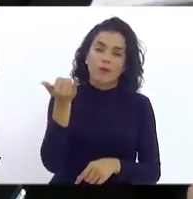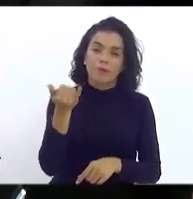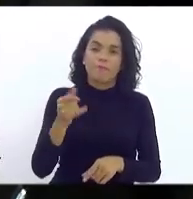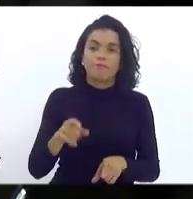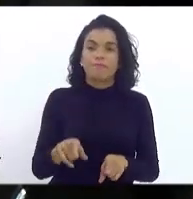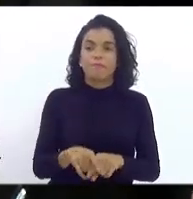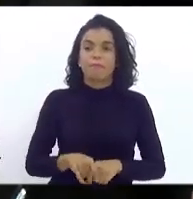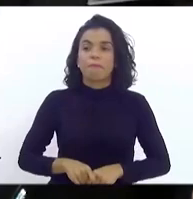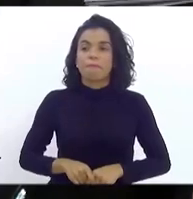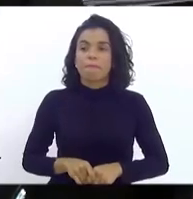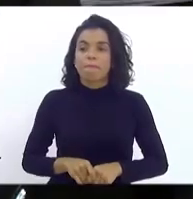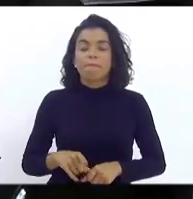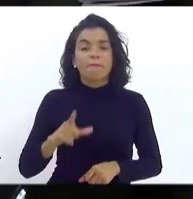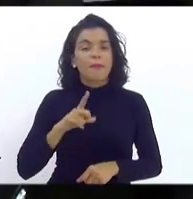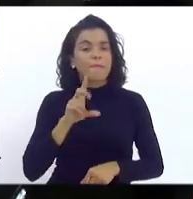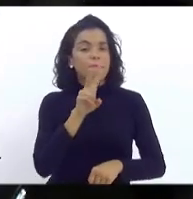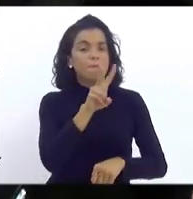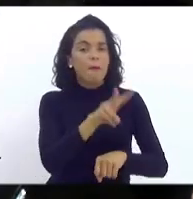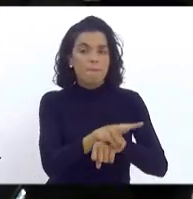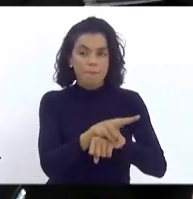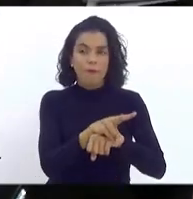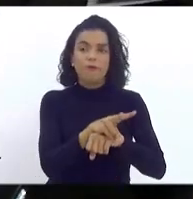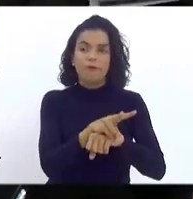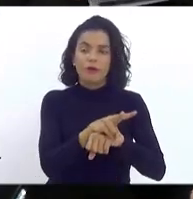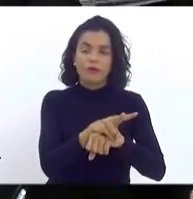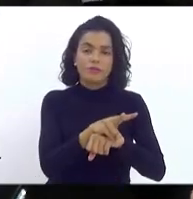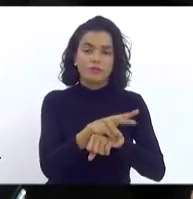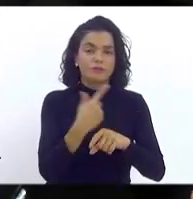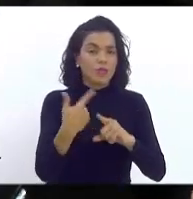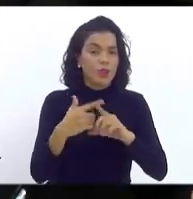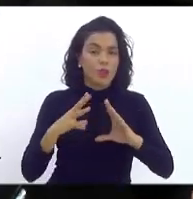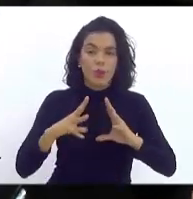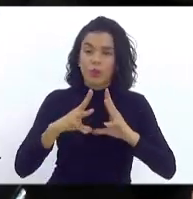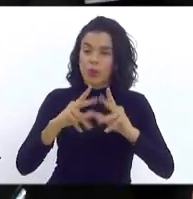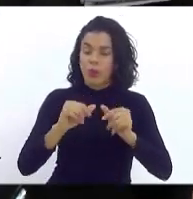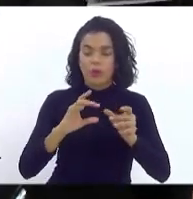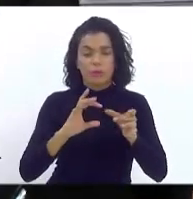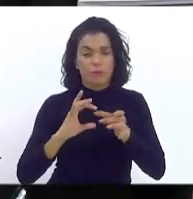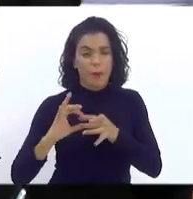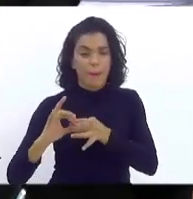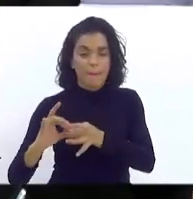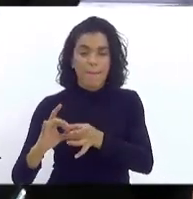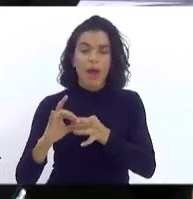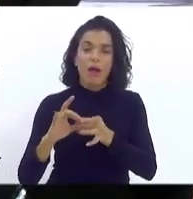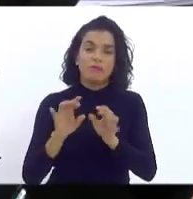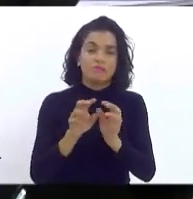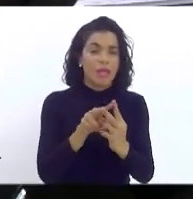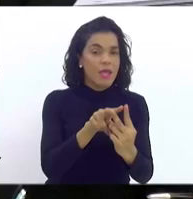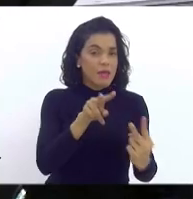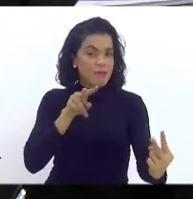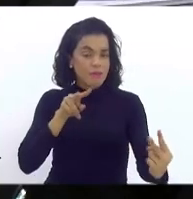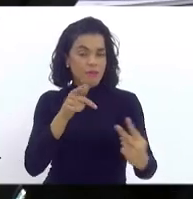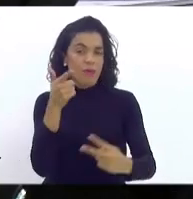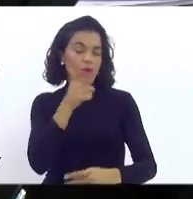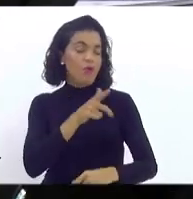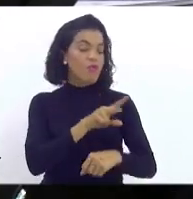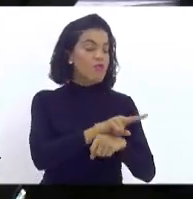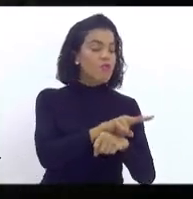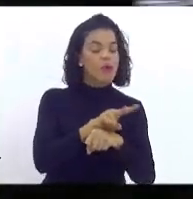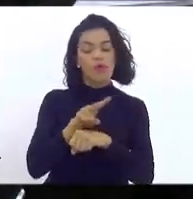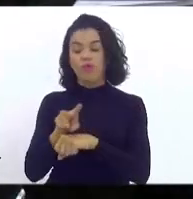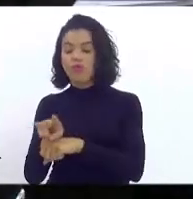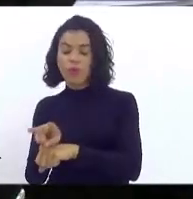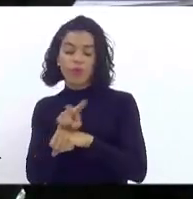Temos uma proteção catódica em todas as nossas redes, também remota, onde a gente acompanha toda a proteção da nossa rede